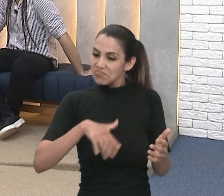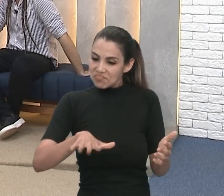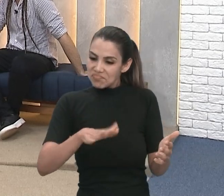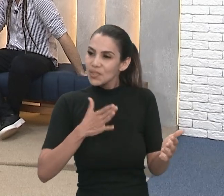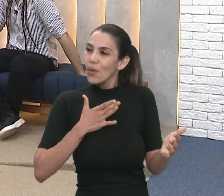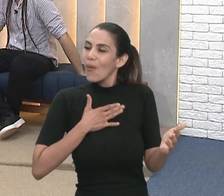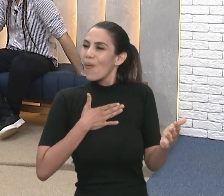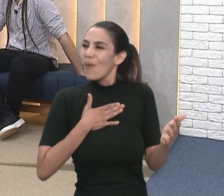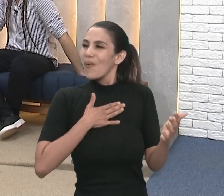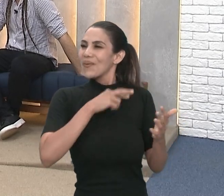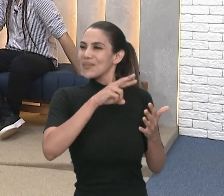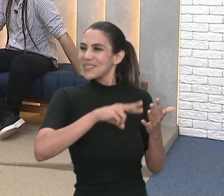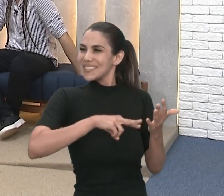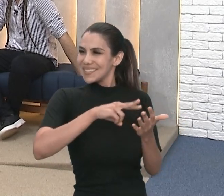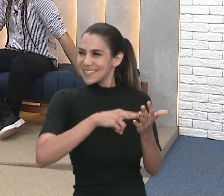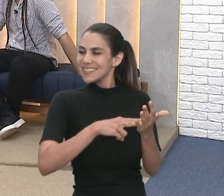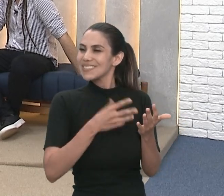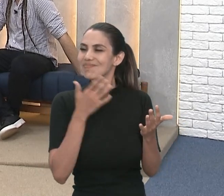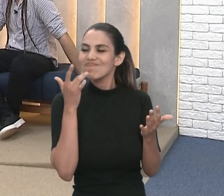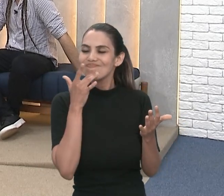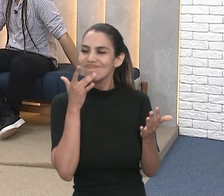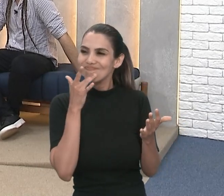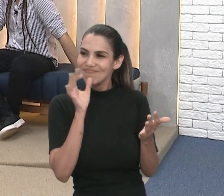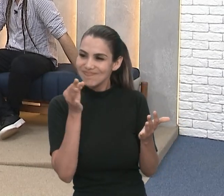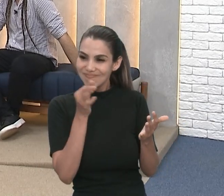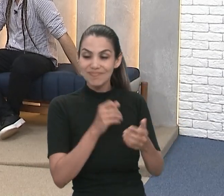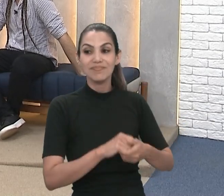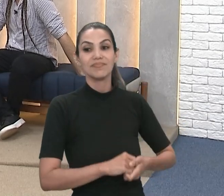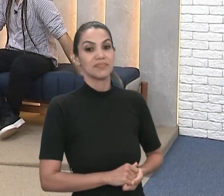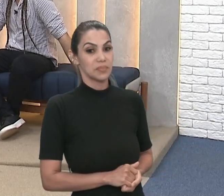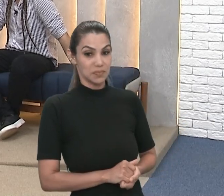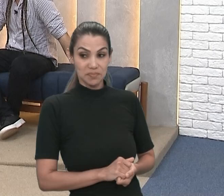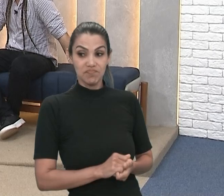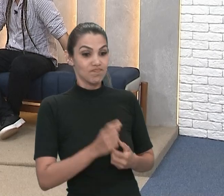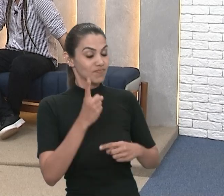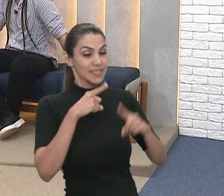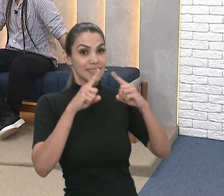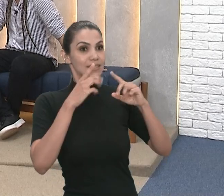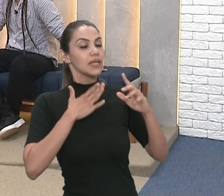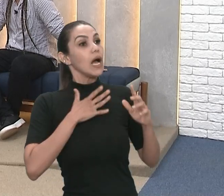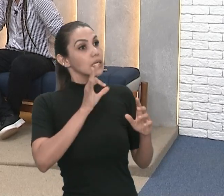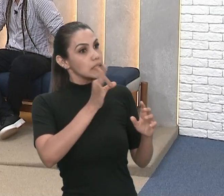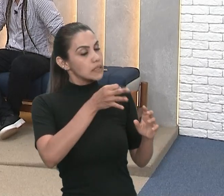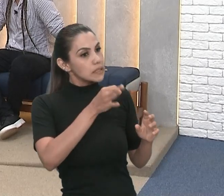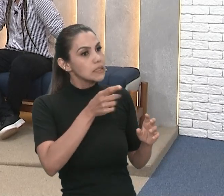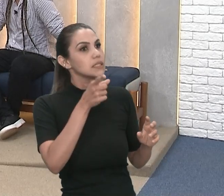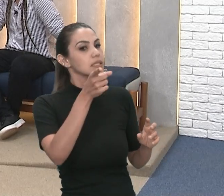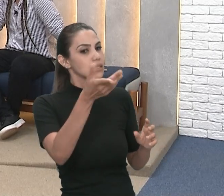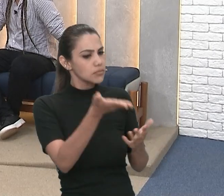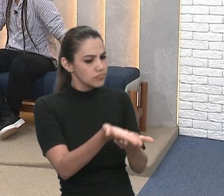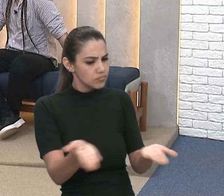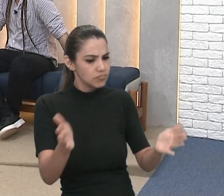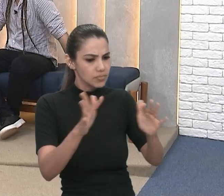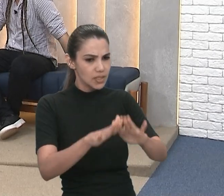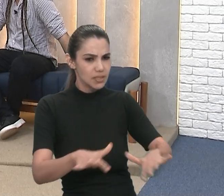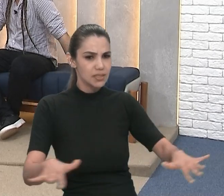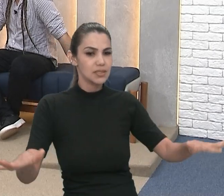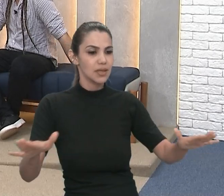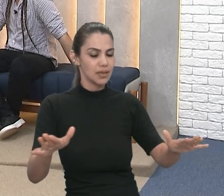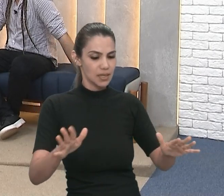né? A gente entende assim, desde a mais tenra idade, desde a concepção,